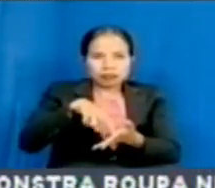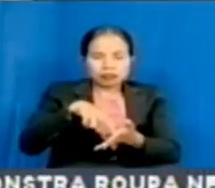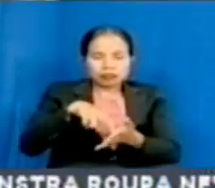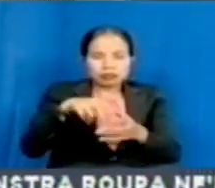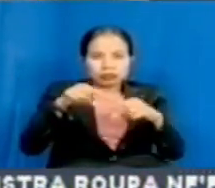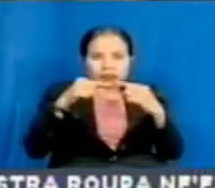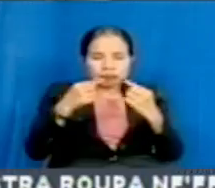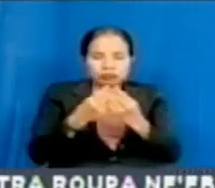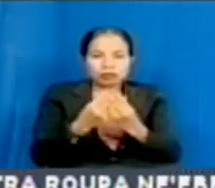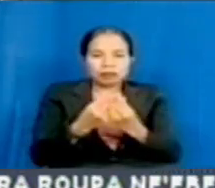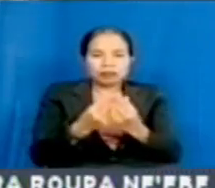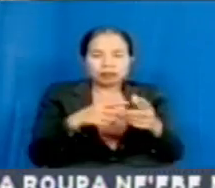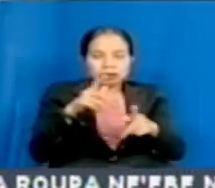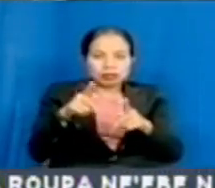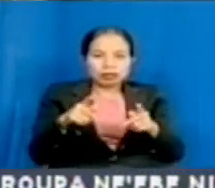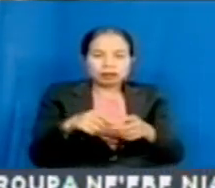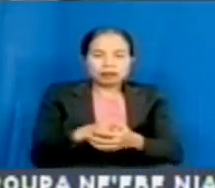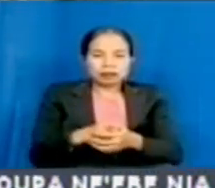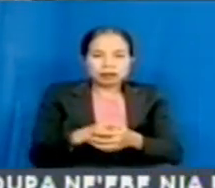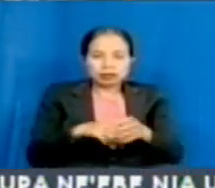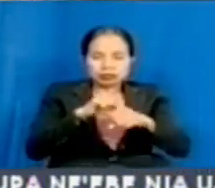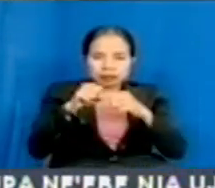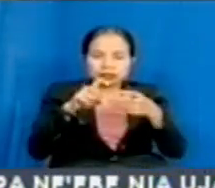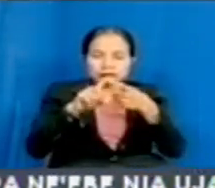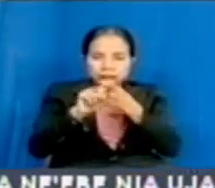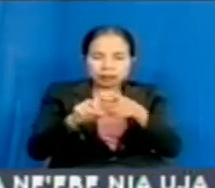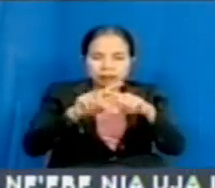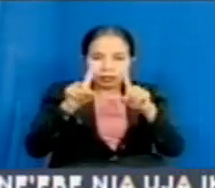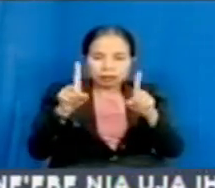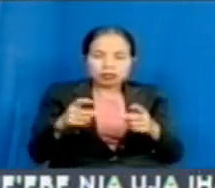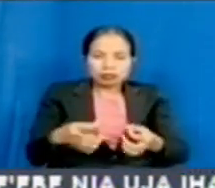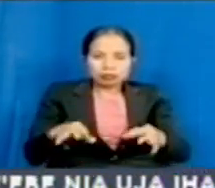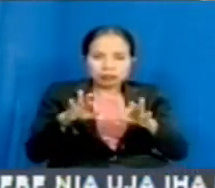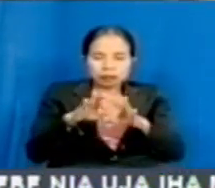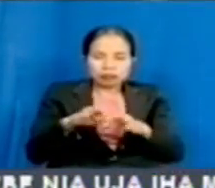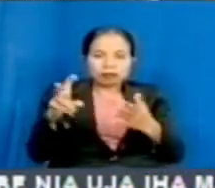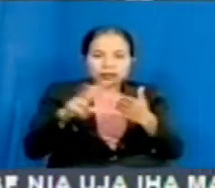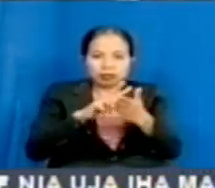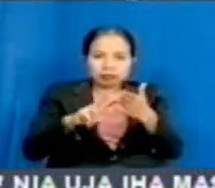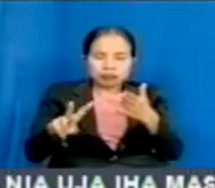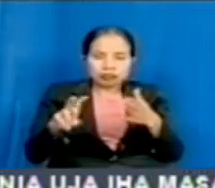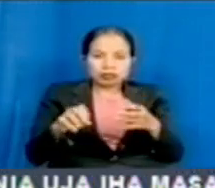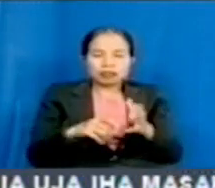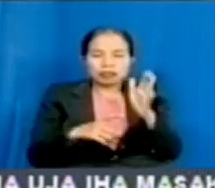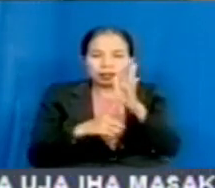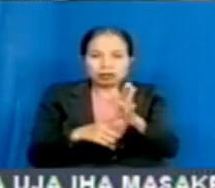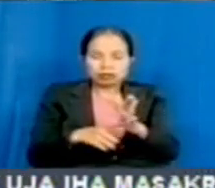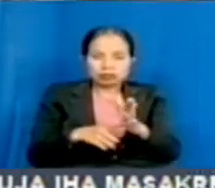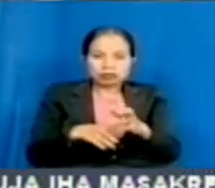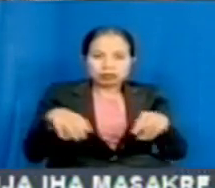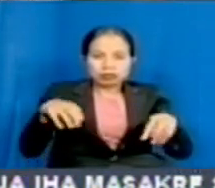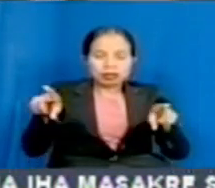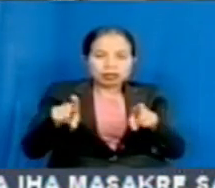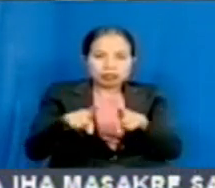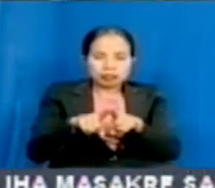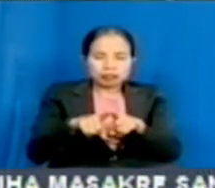conceito malberismo, se que se mete. Mas bem, importante é mais a crime e violência. A tudo criatividade não dar